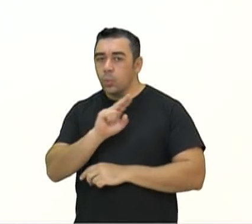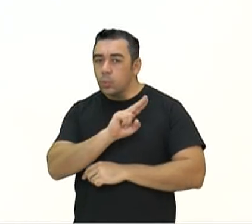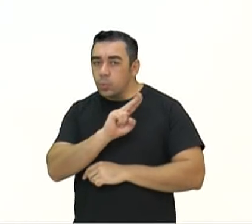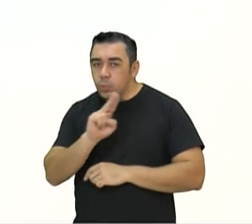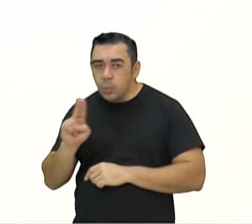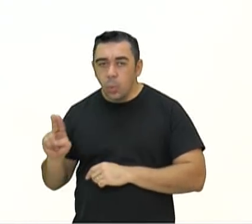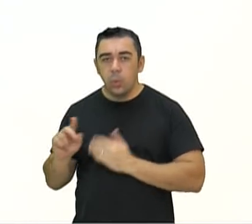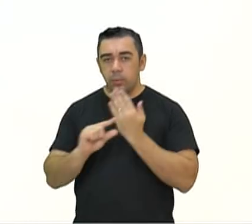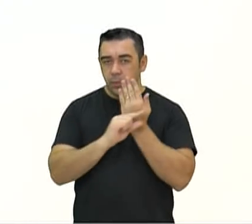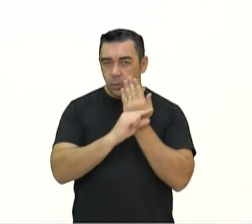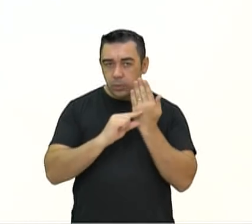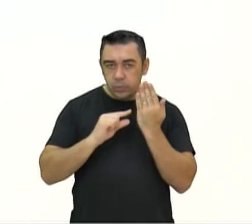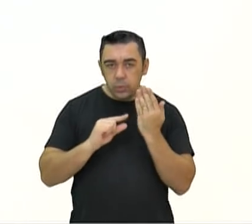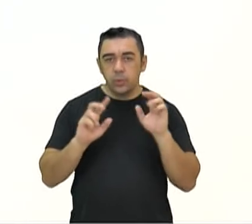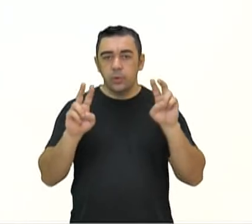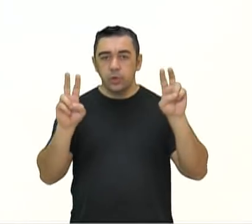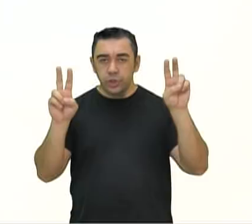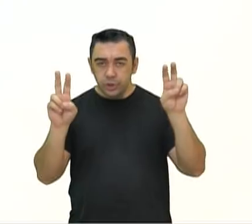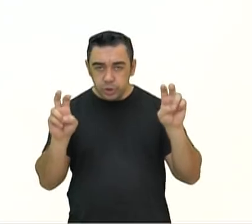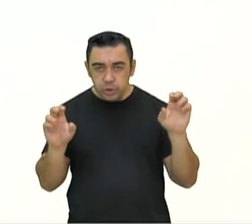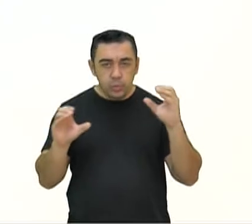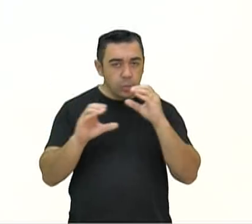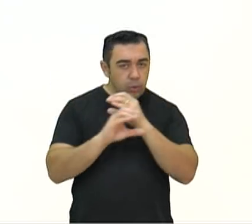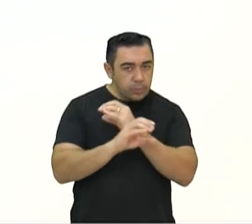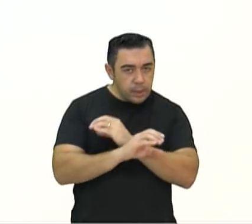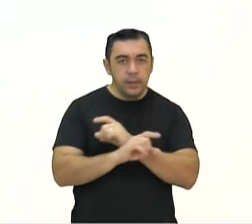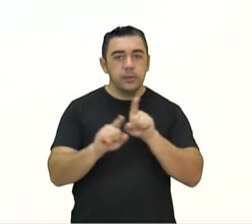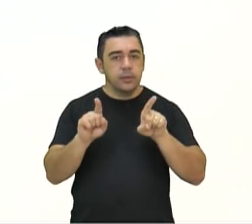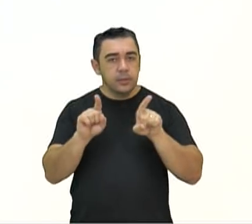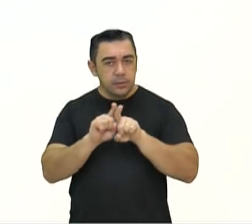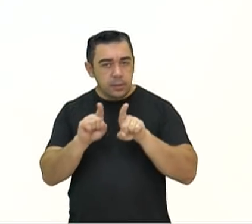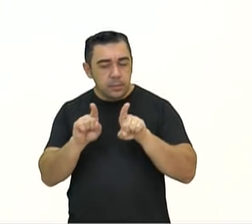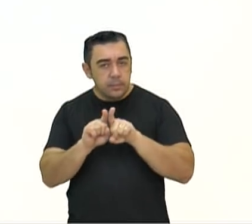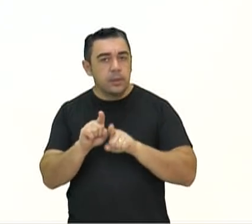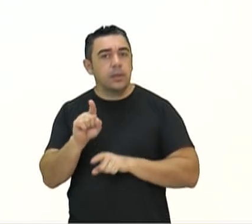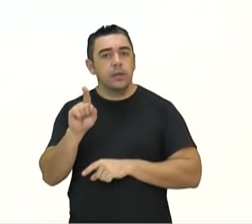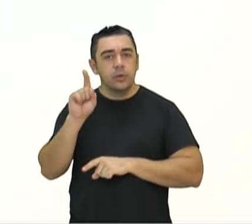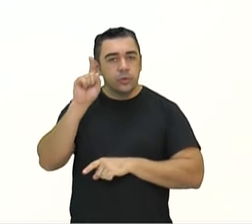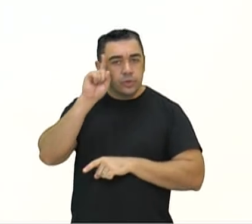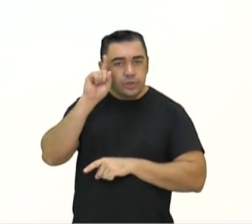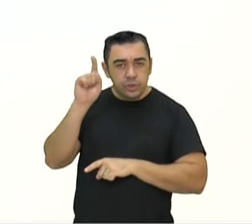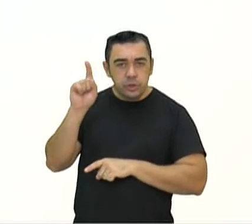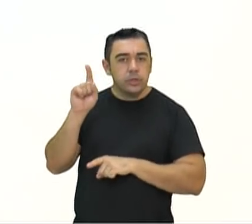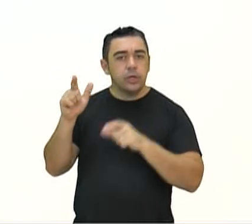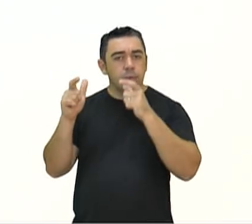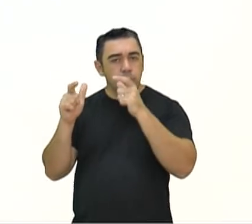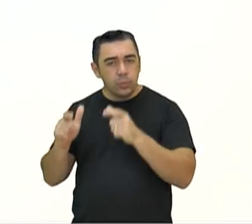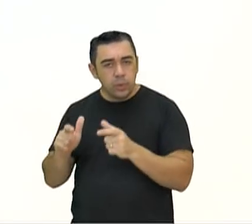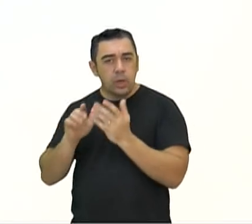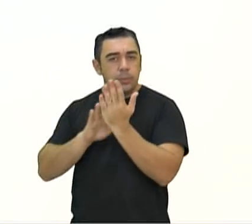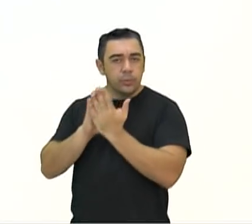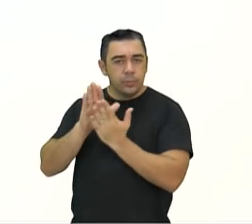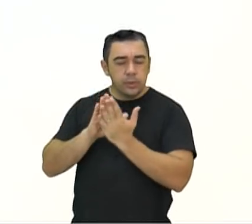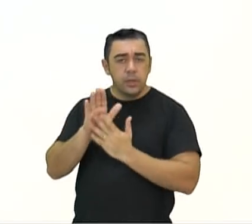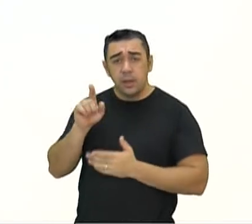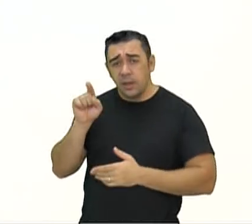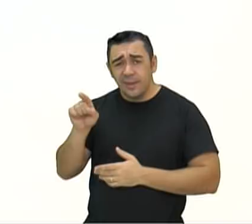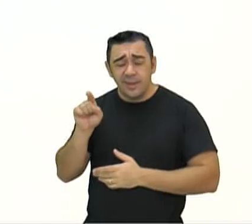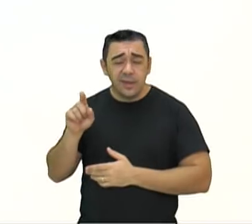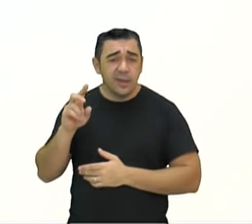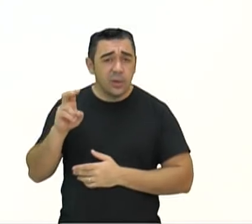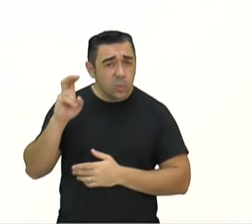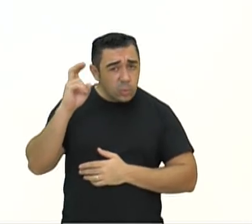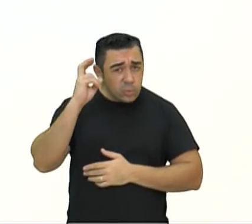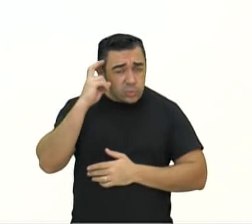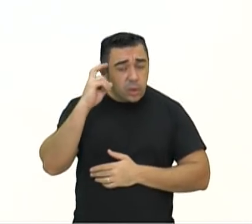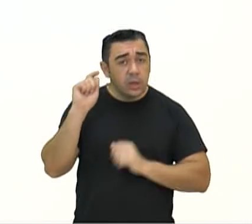o nome dos autores, o título completo e exato da obra, né? Essa obra é esse produto cultural que a gente chama, que pode ser